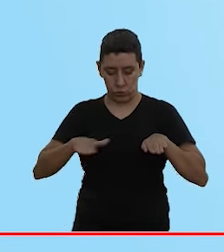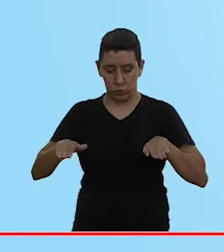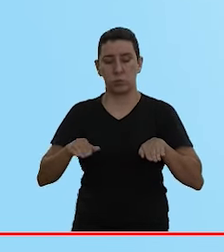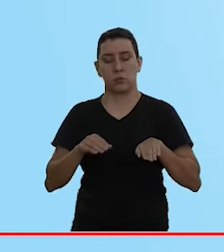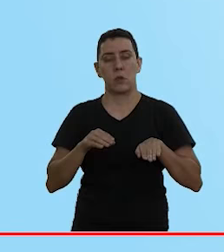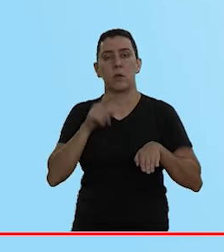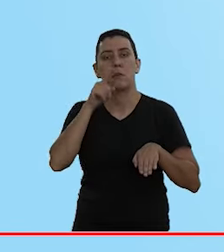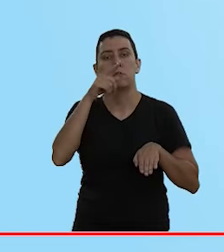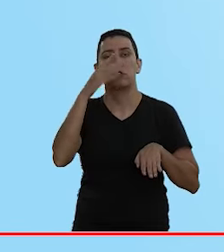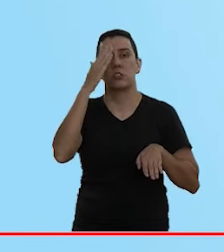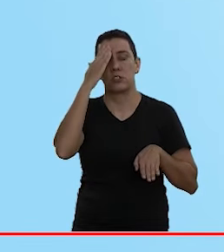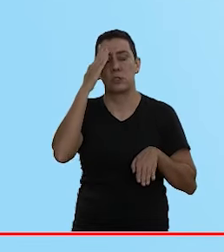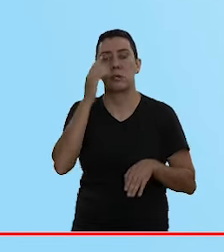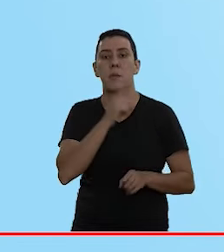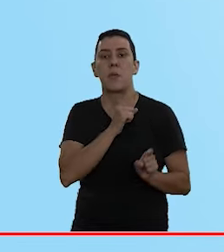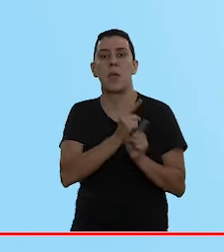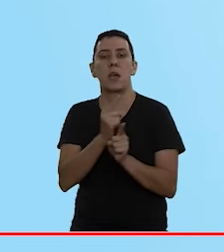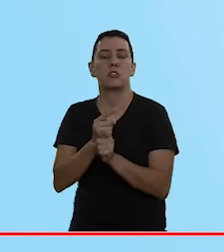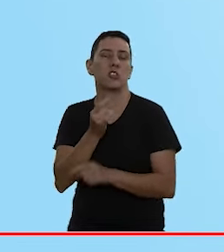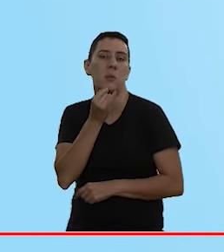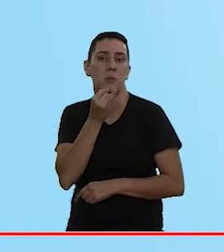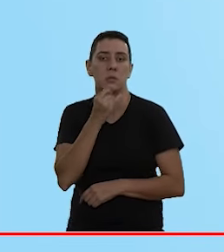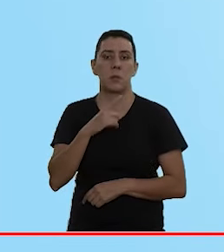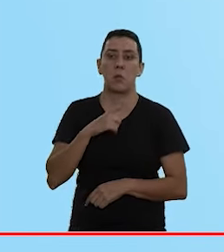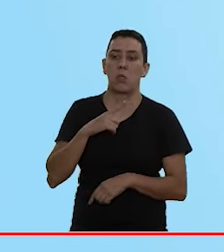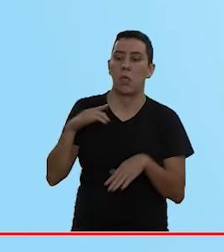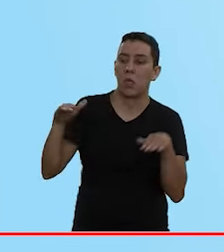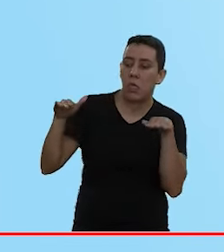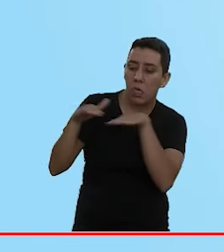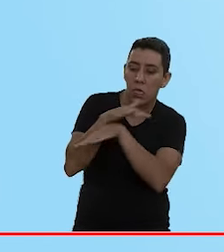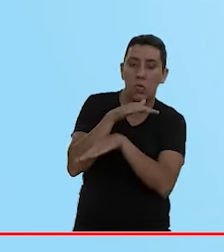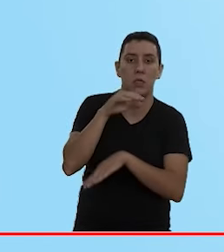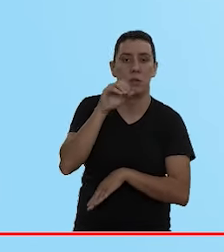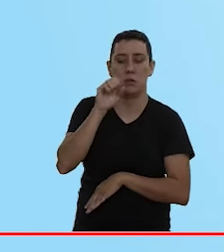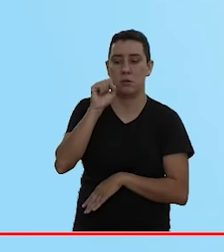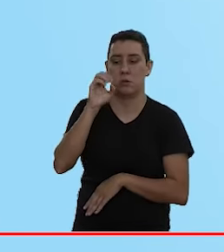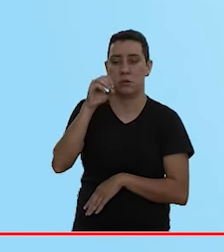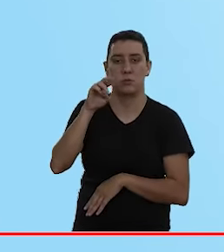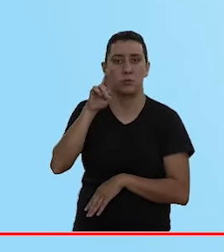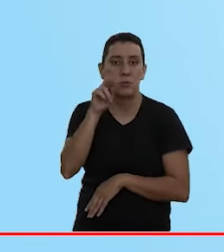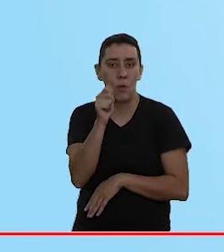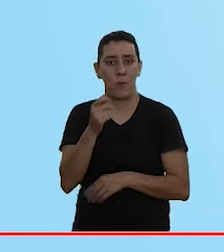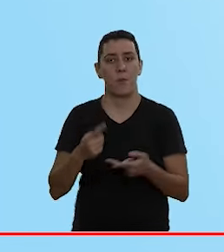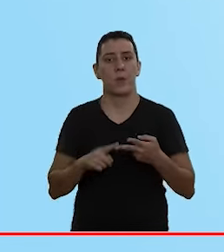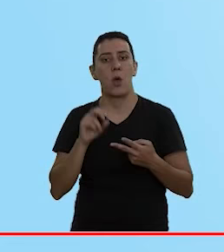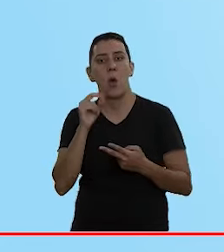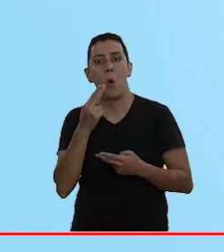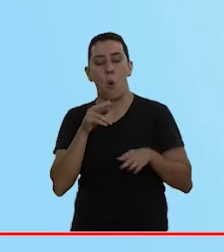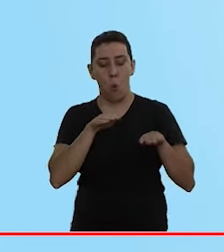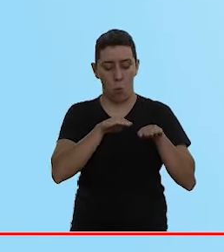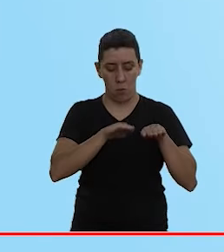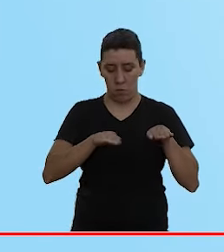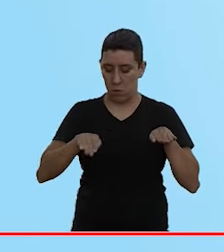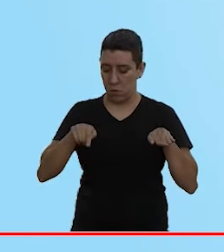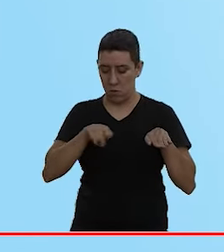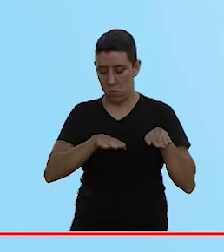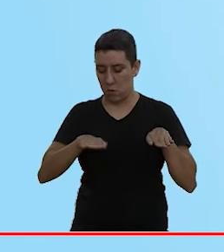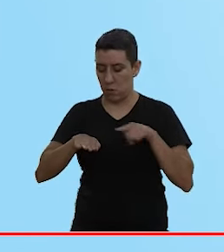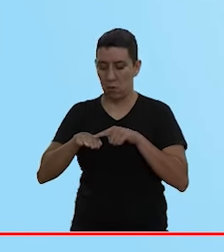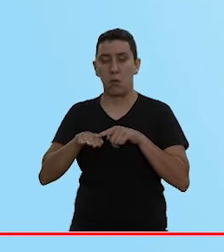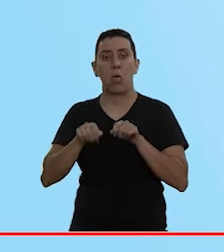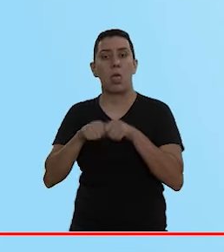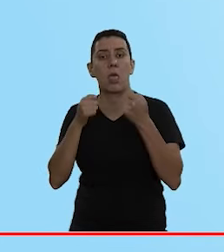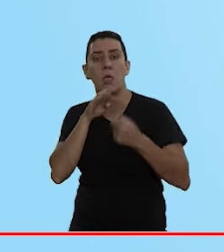sombreamento, problemas nos módulos, e tudo isso você consegue detectar através do levantamento de curva IV. Por exemplo,